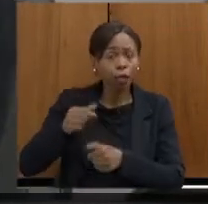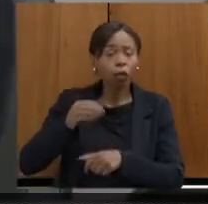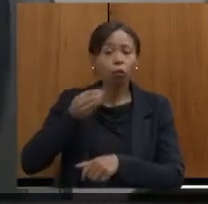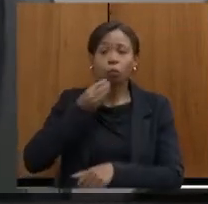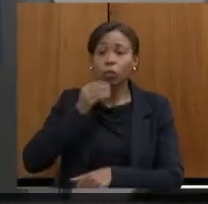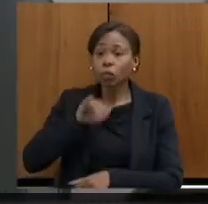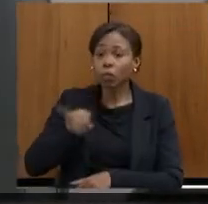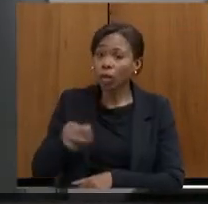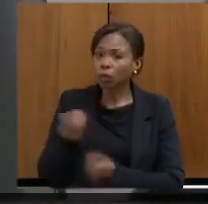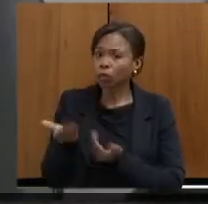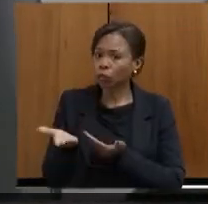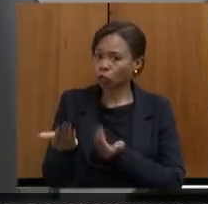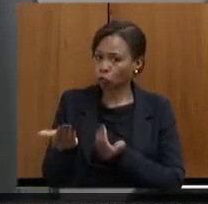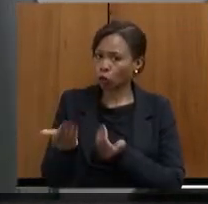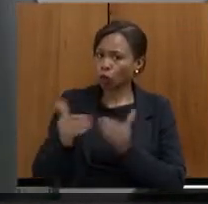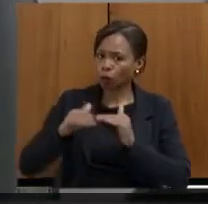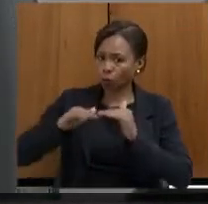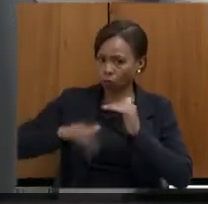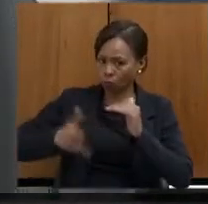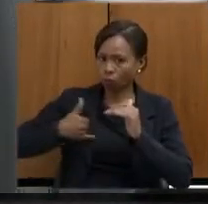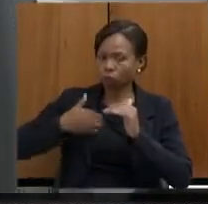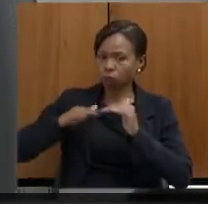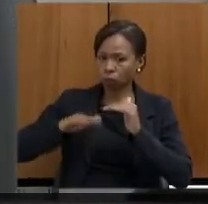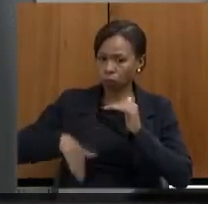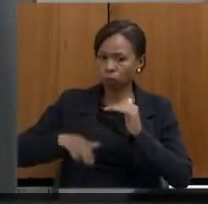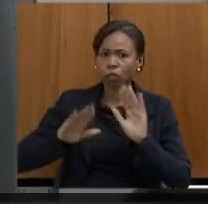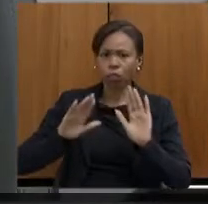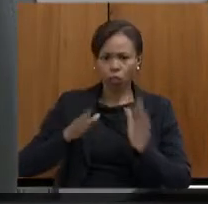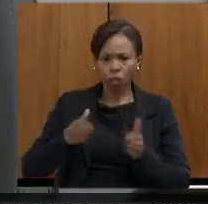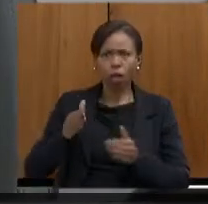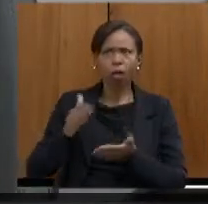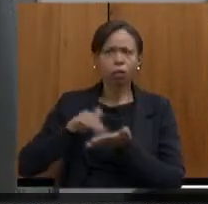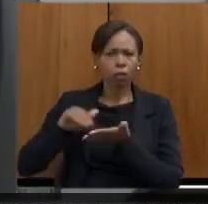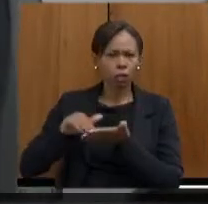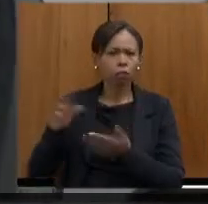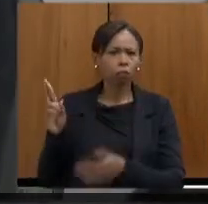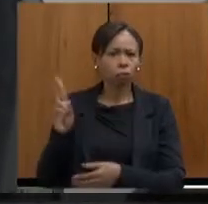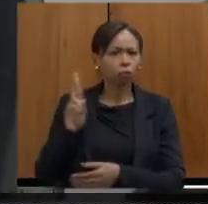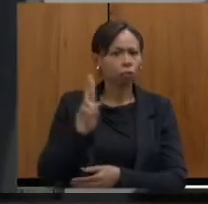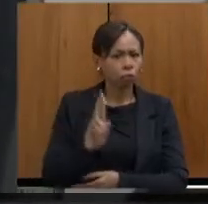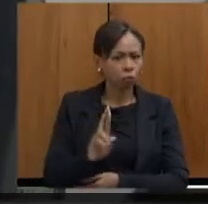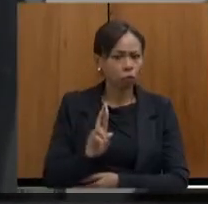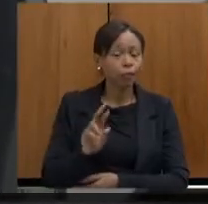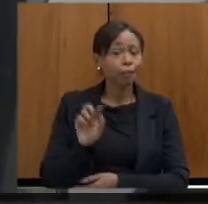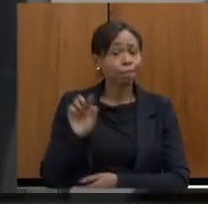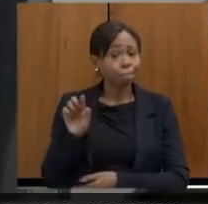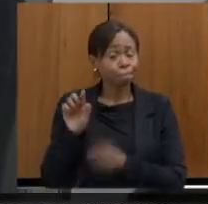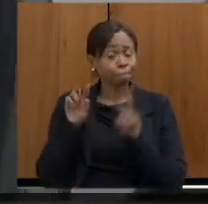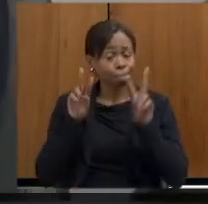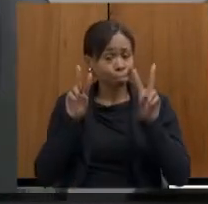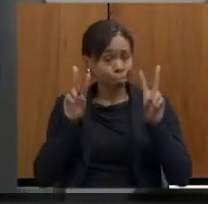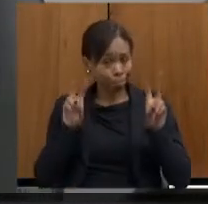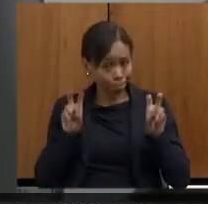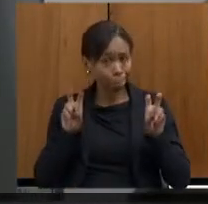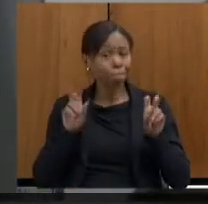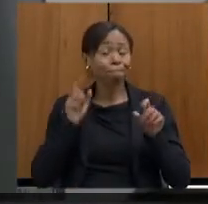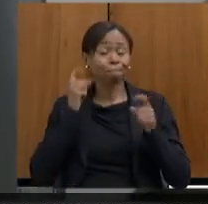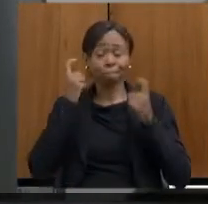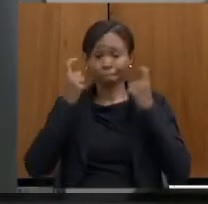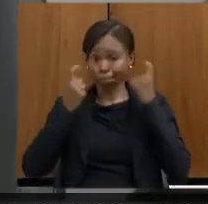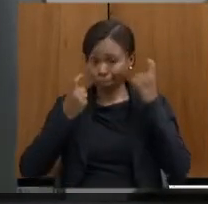presença do representante da secretaria aqui e foi possível perceber que essa é uma temática também que gera muita